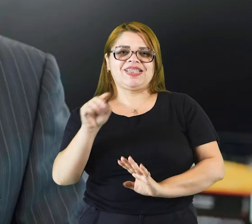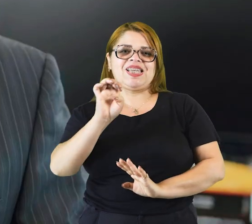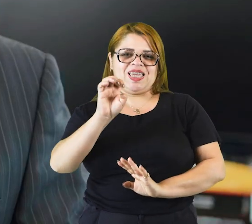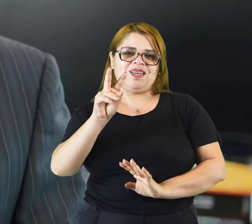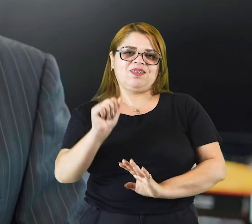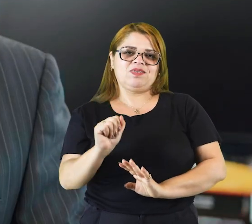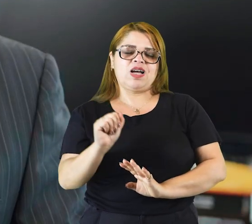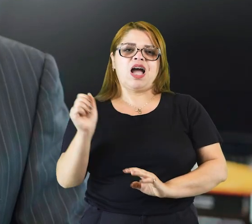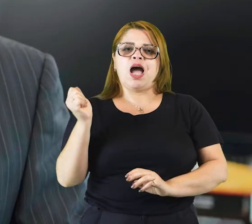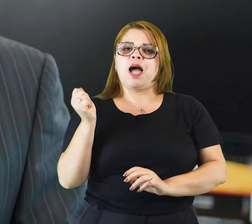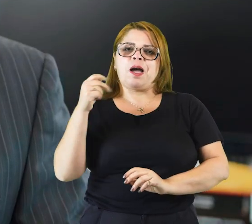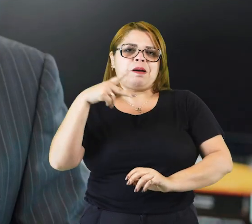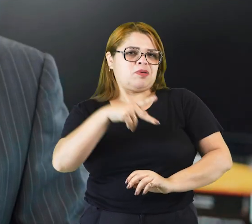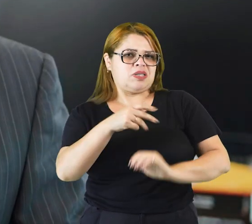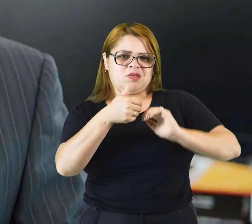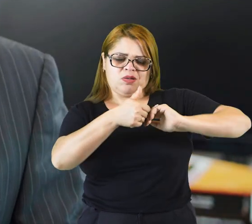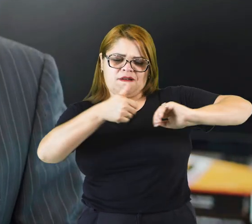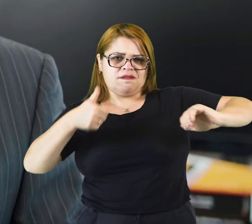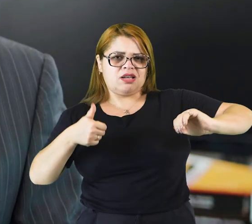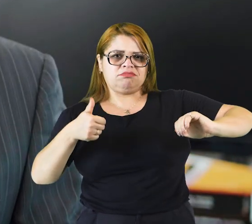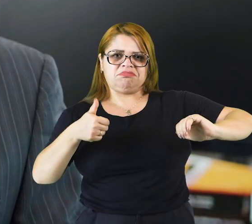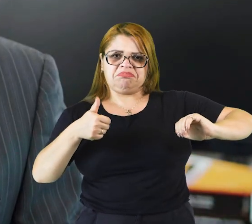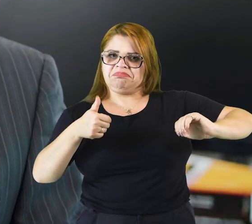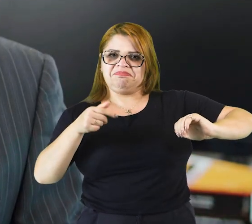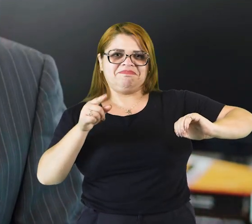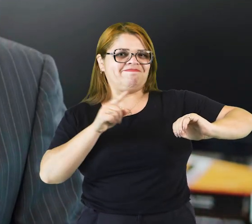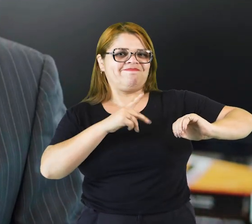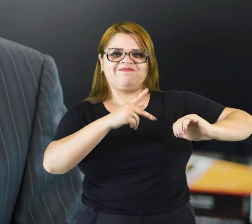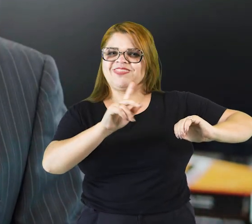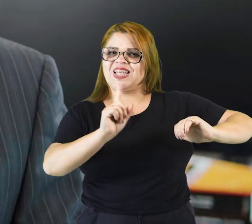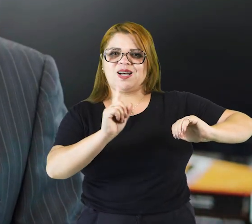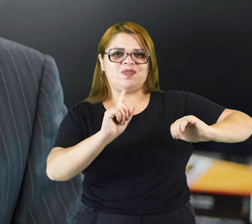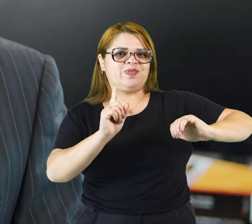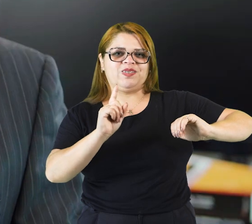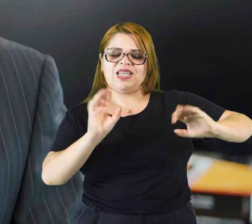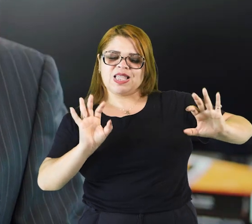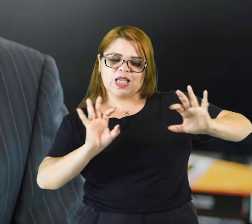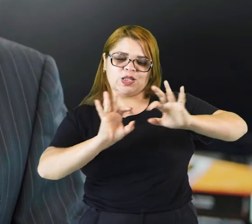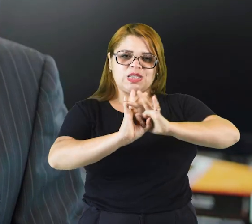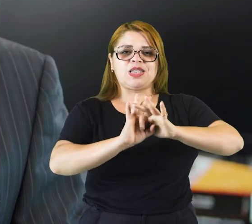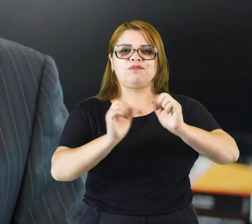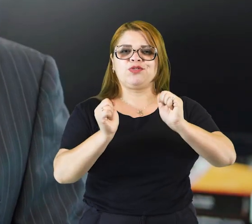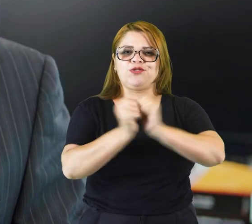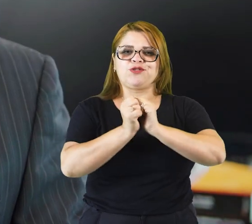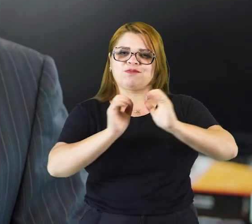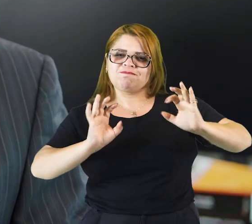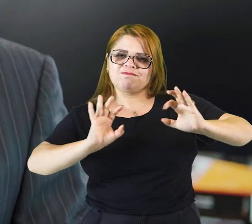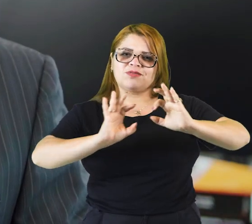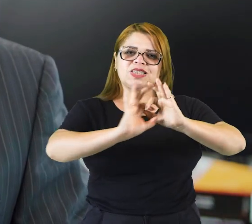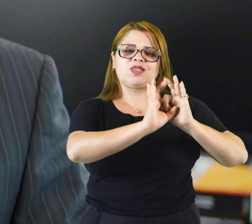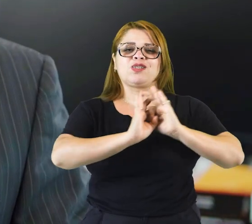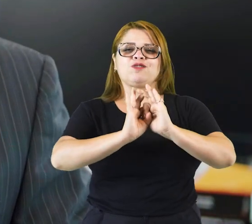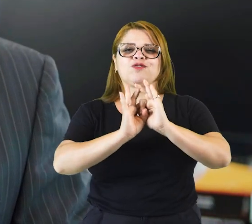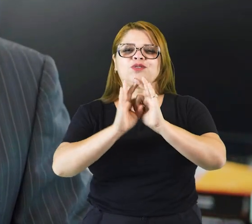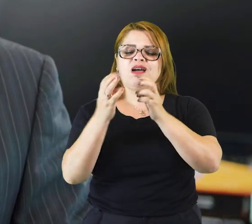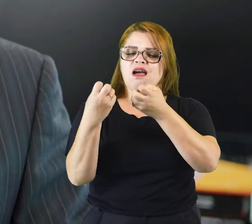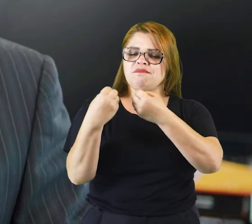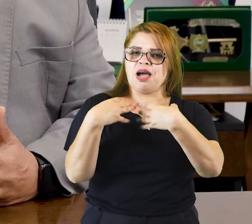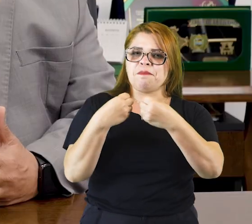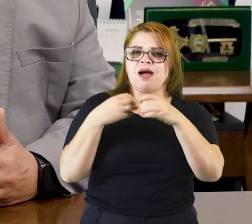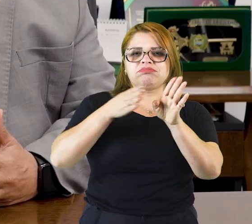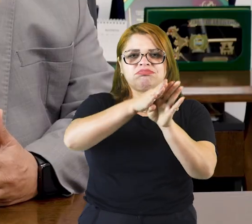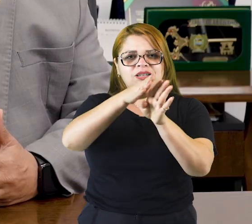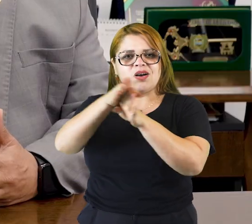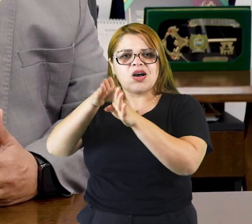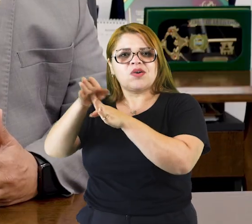A aposentadoria não será motivo de afastamento seu do nosso meio. A senhora estará sempre conosco, sempre nos